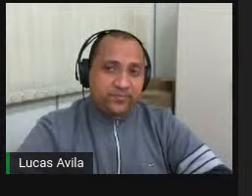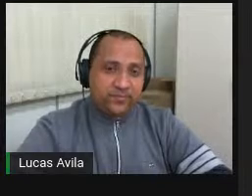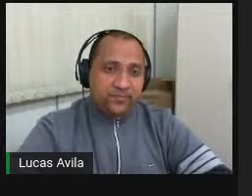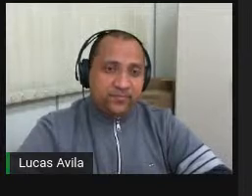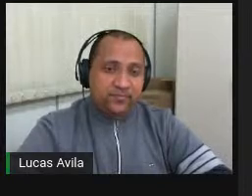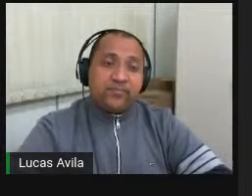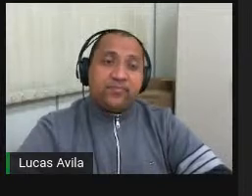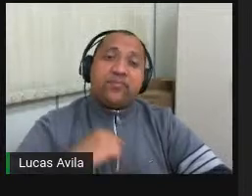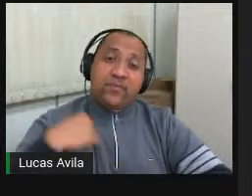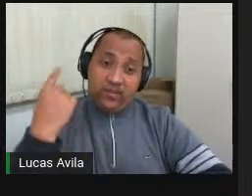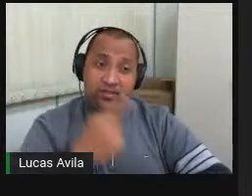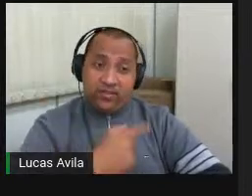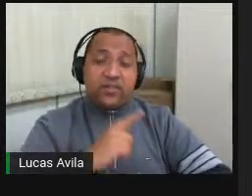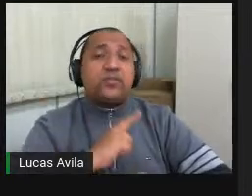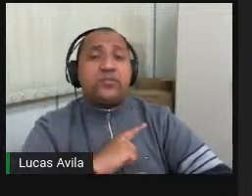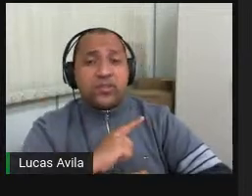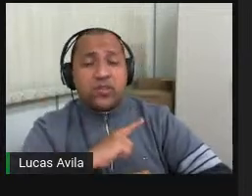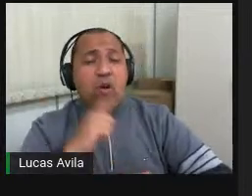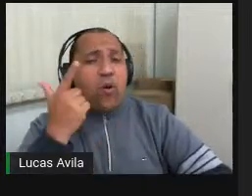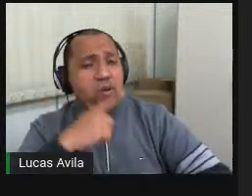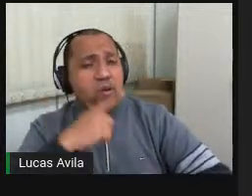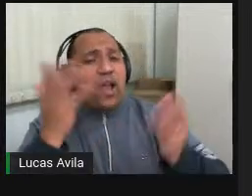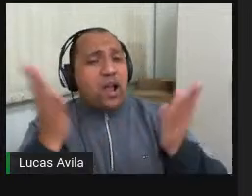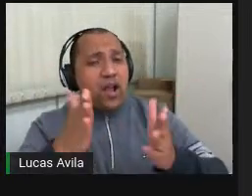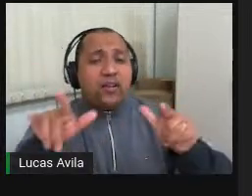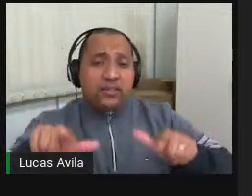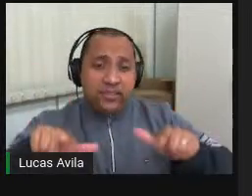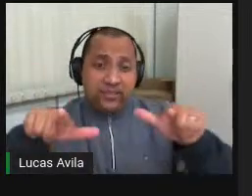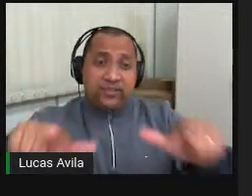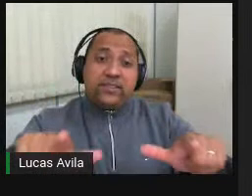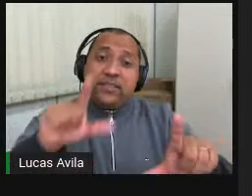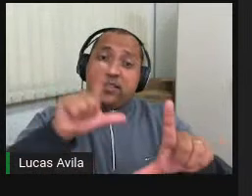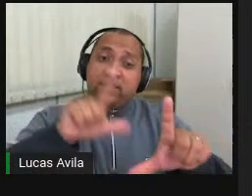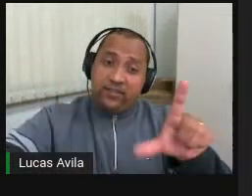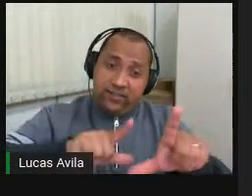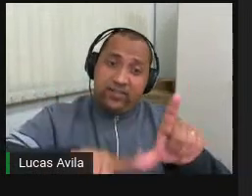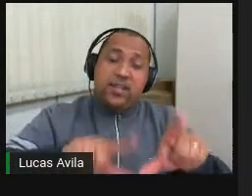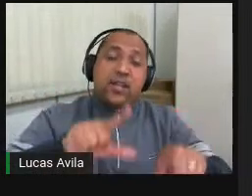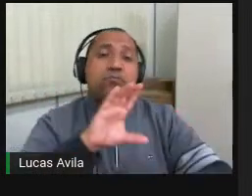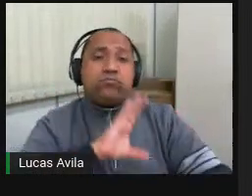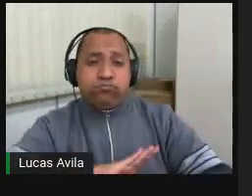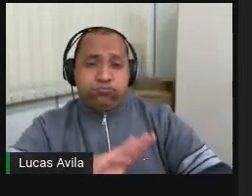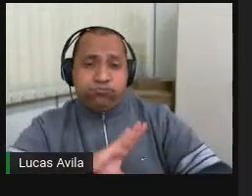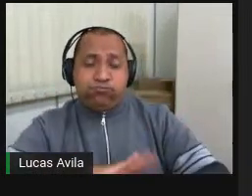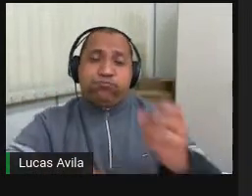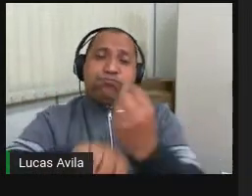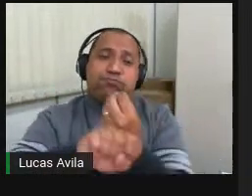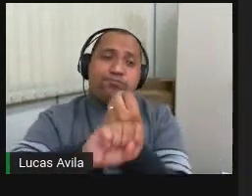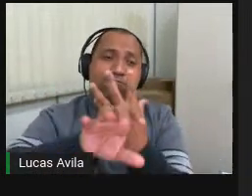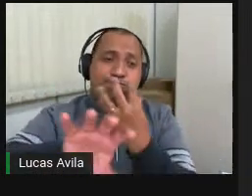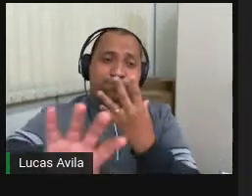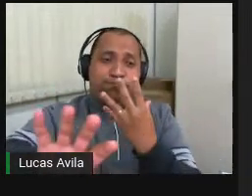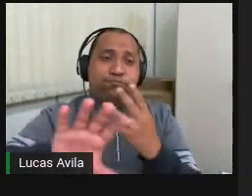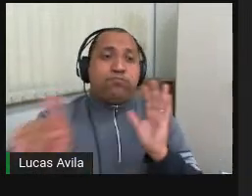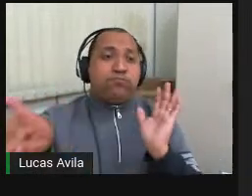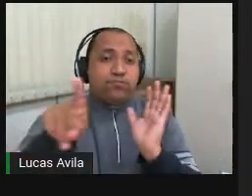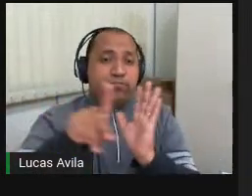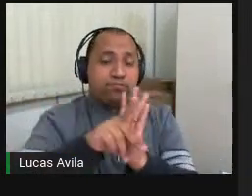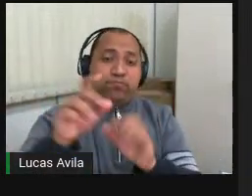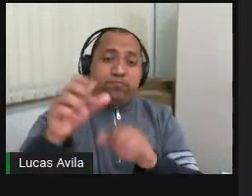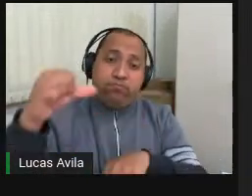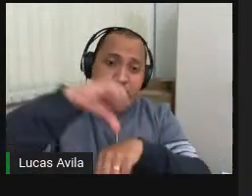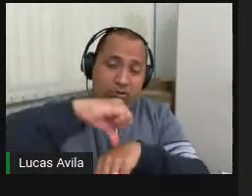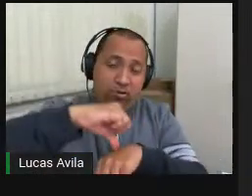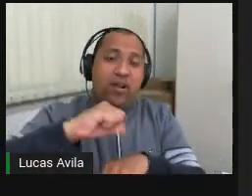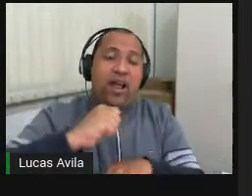Daremos início à outorga de grau do curso de Letras Português Educação à Distância, Polos